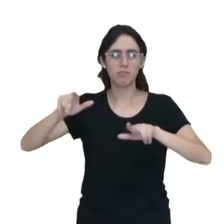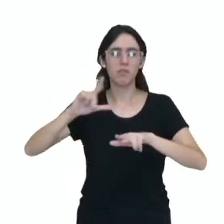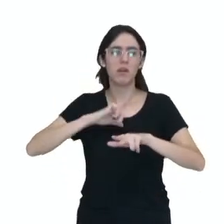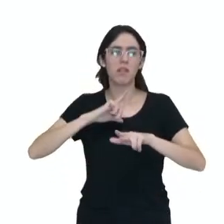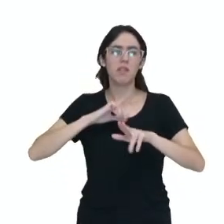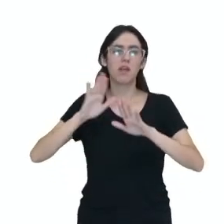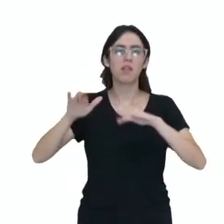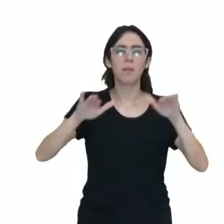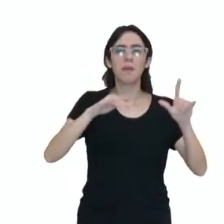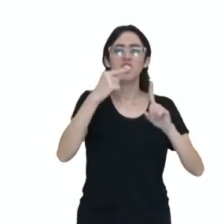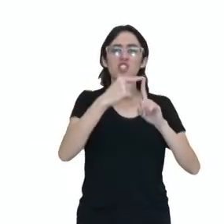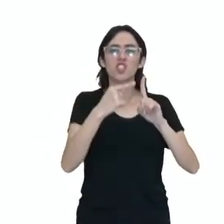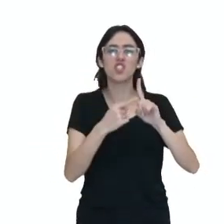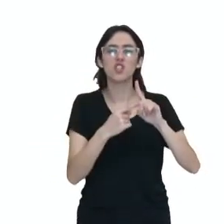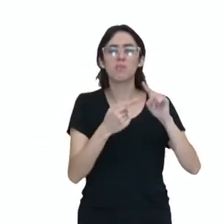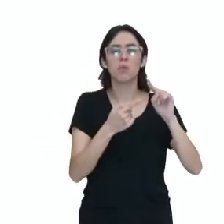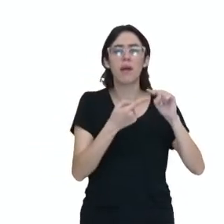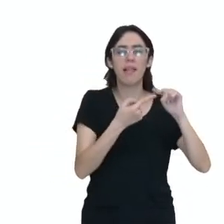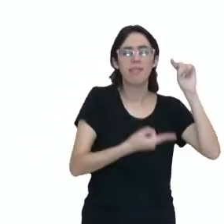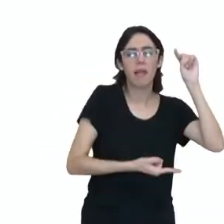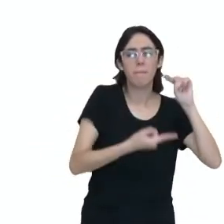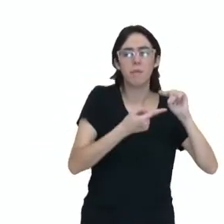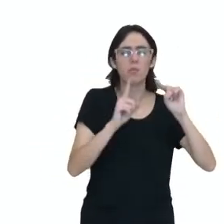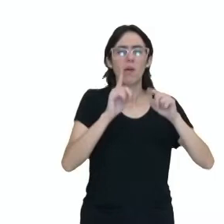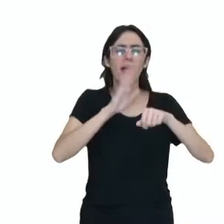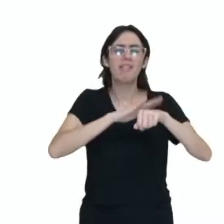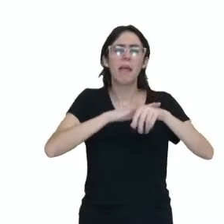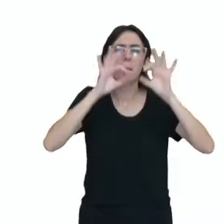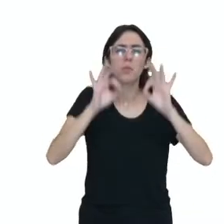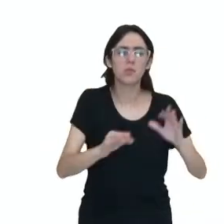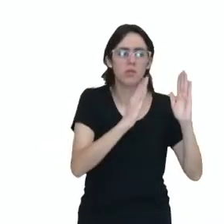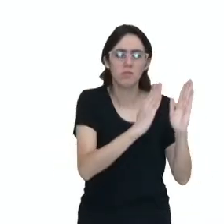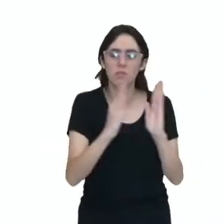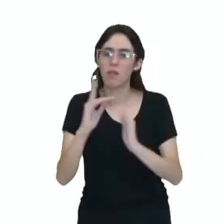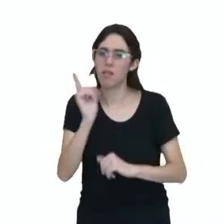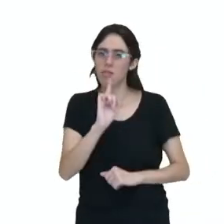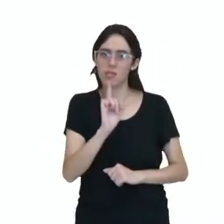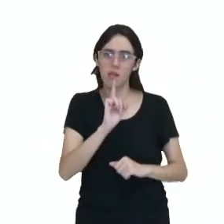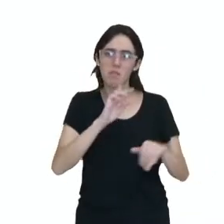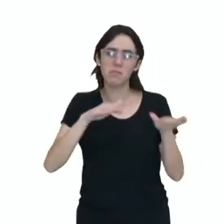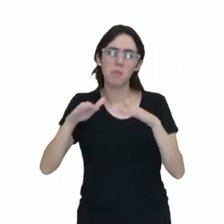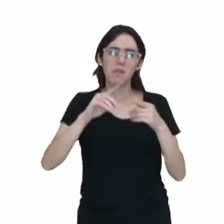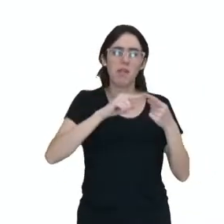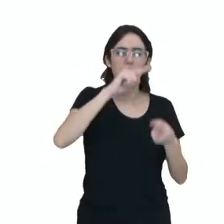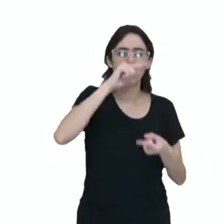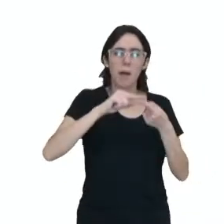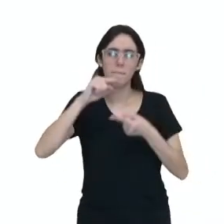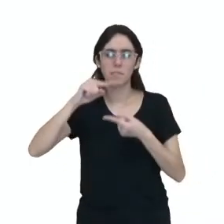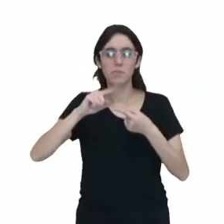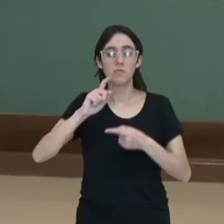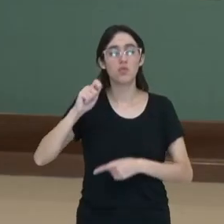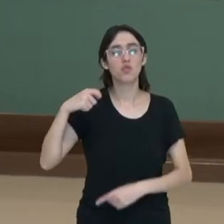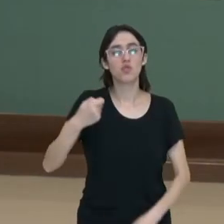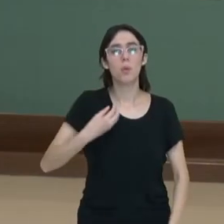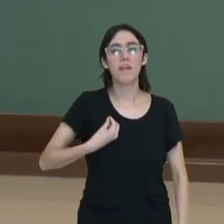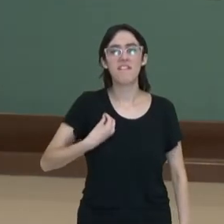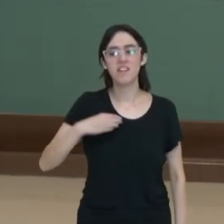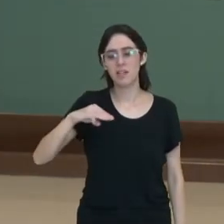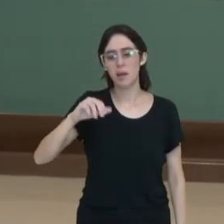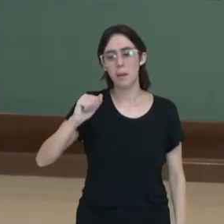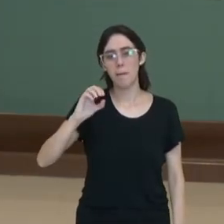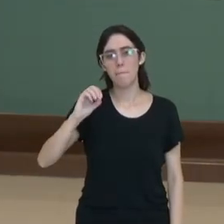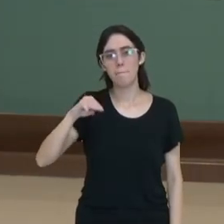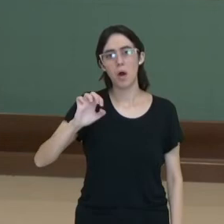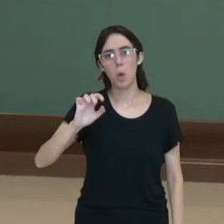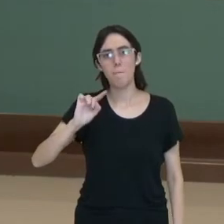seu tamanho e não de acordo com a ordem cronológica. E muitas das revelações estão ligadas a episódios da vida de Maomé, assim como o professor Roberto